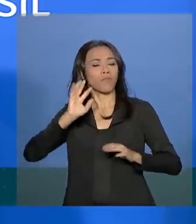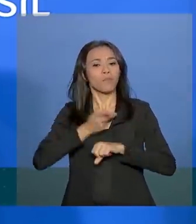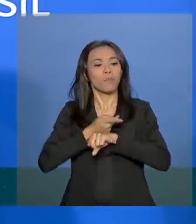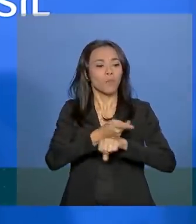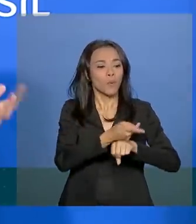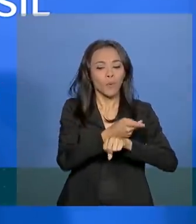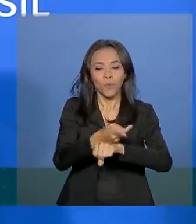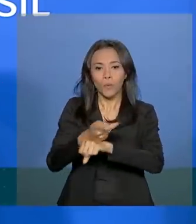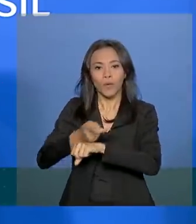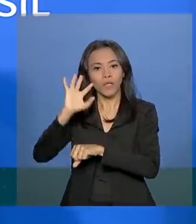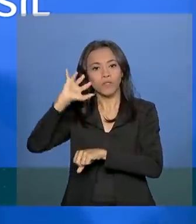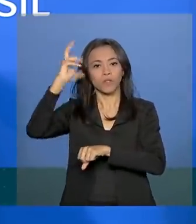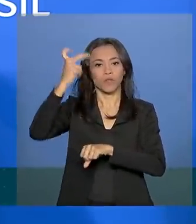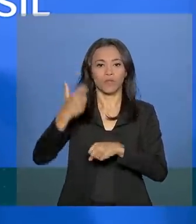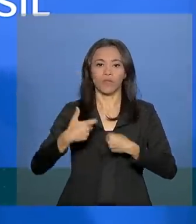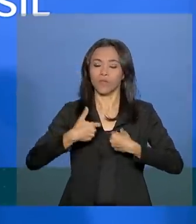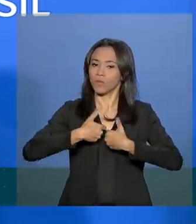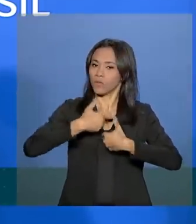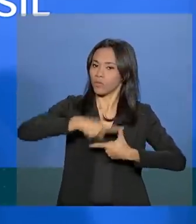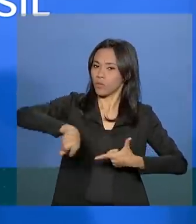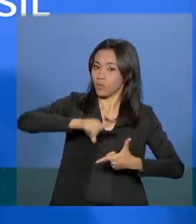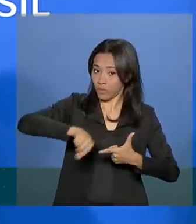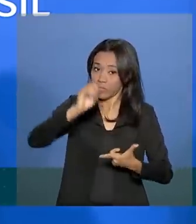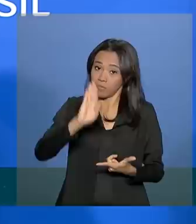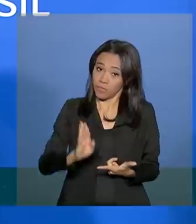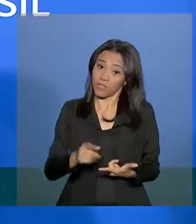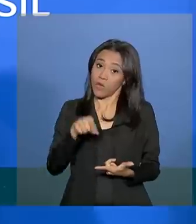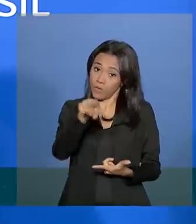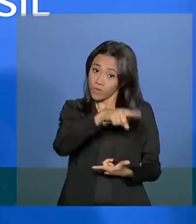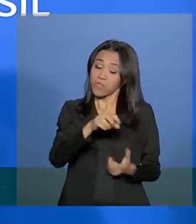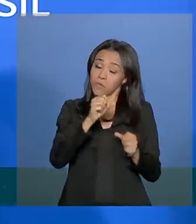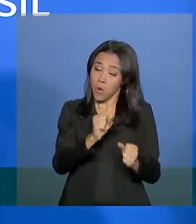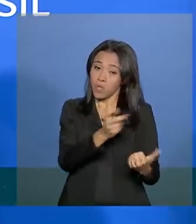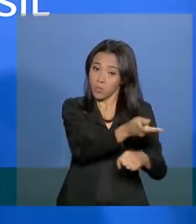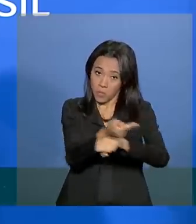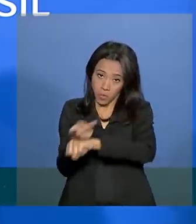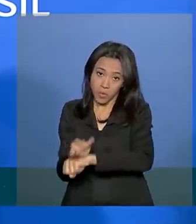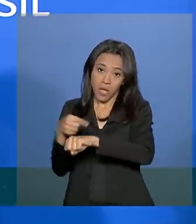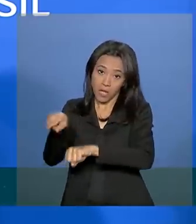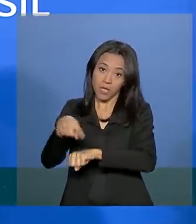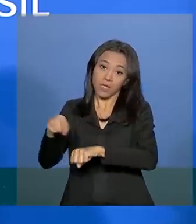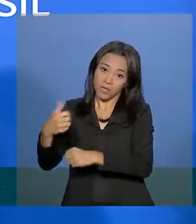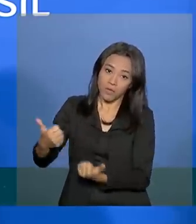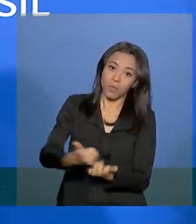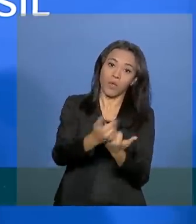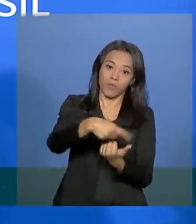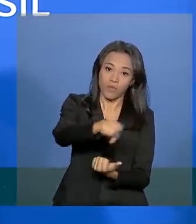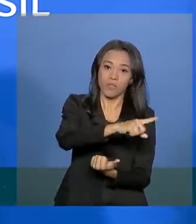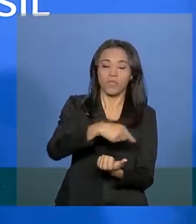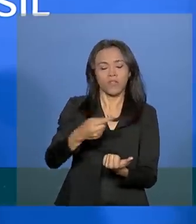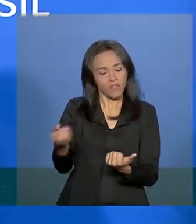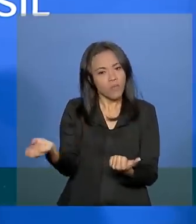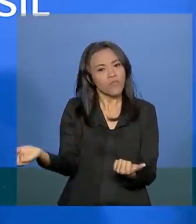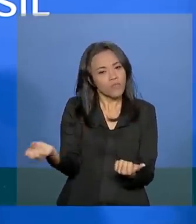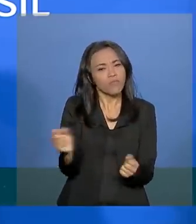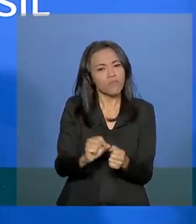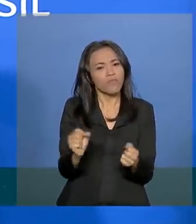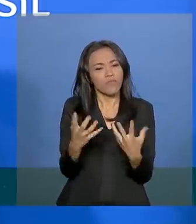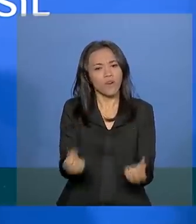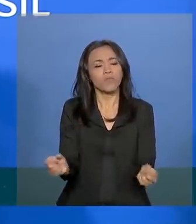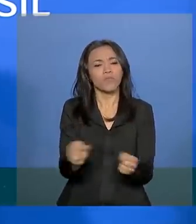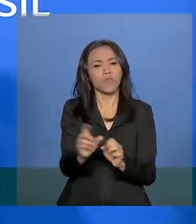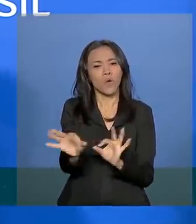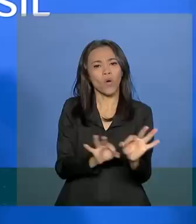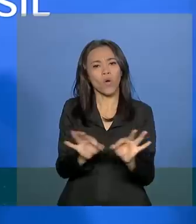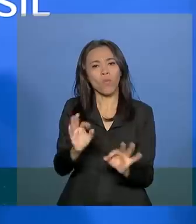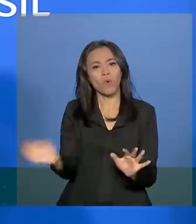se esconde com eles e nós contamos com vocês e juntos nós vamos escrever uma nova história pode ter certeza disso e